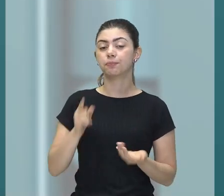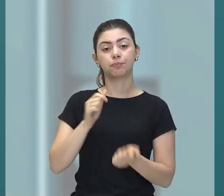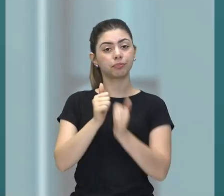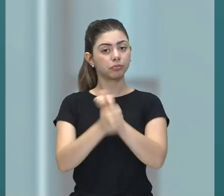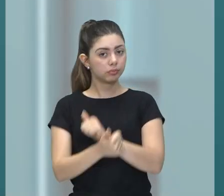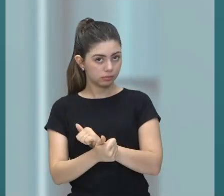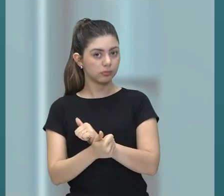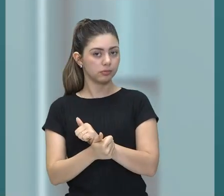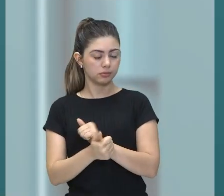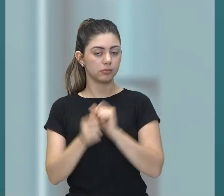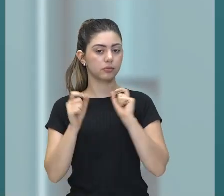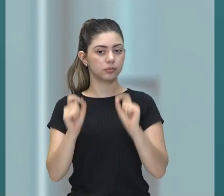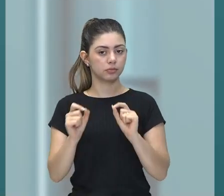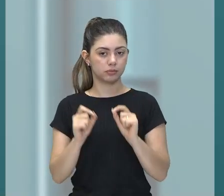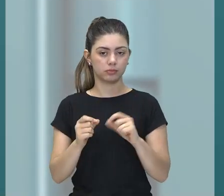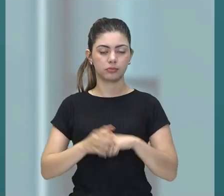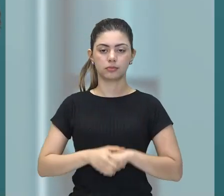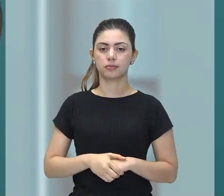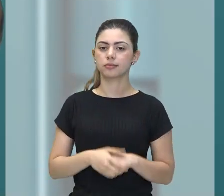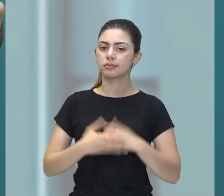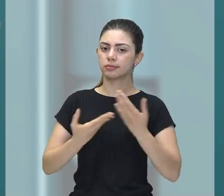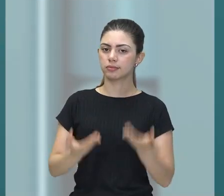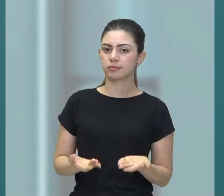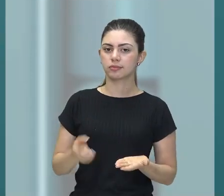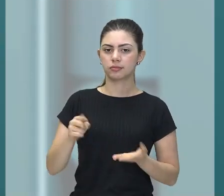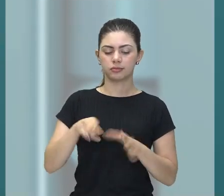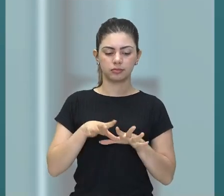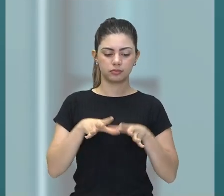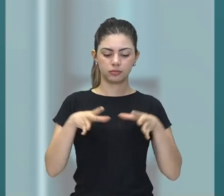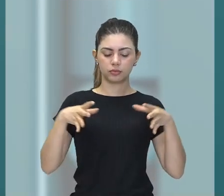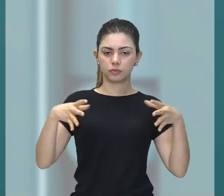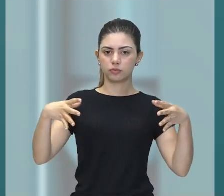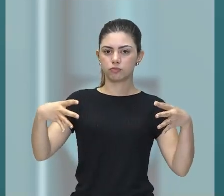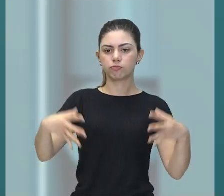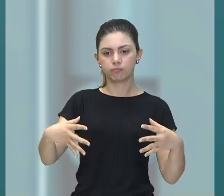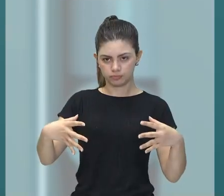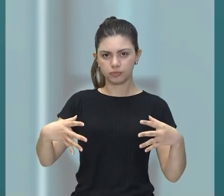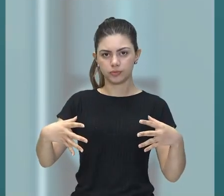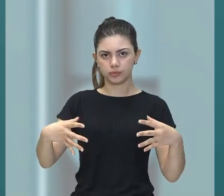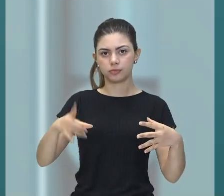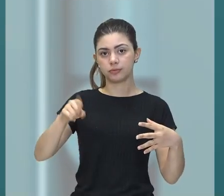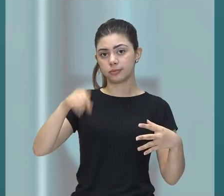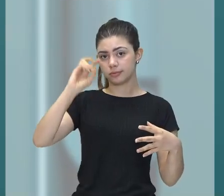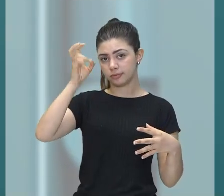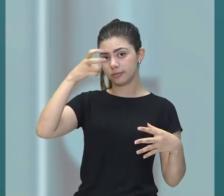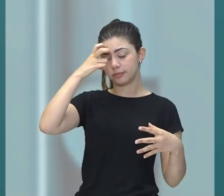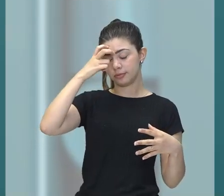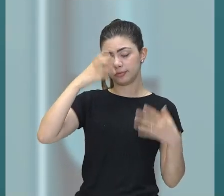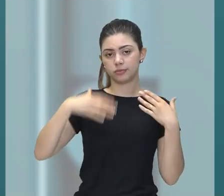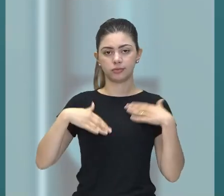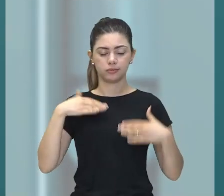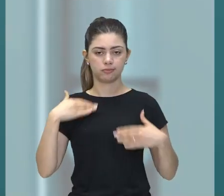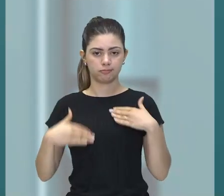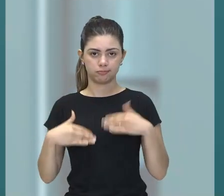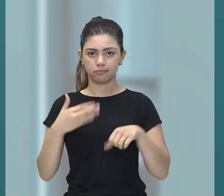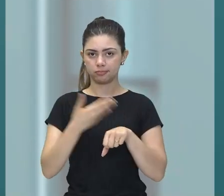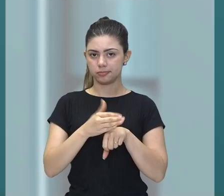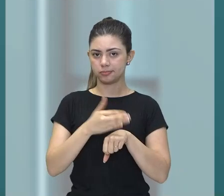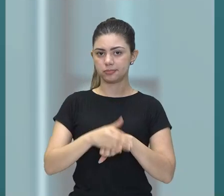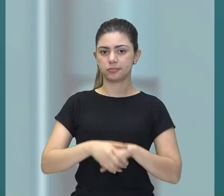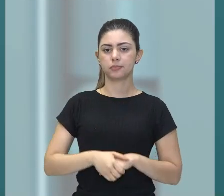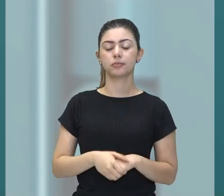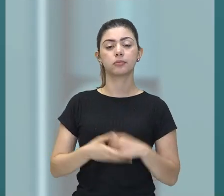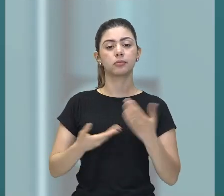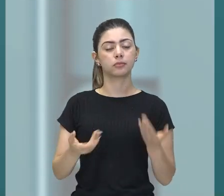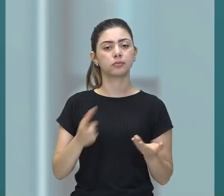ele faz parte desse grande guarda-chuva chamado de cultura corporal. E ele se distingue